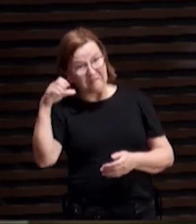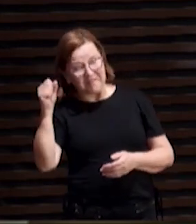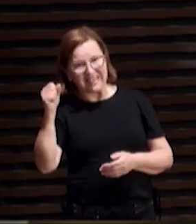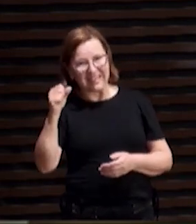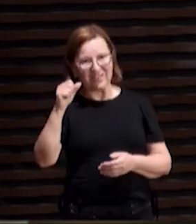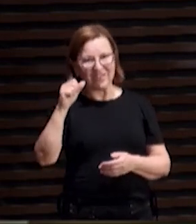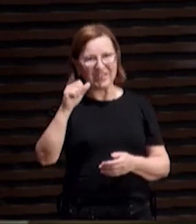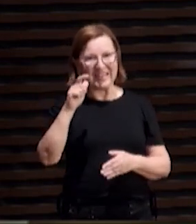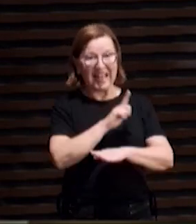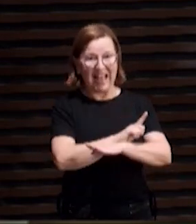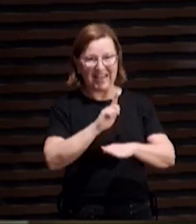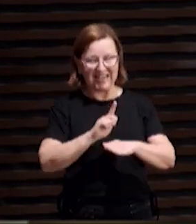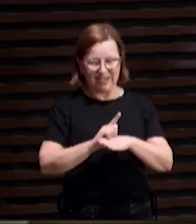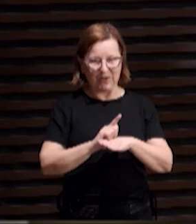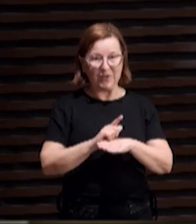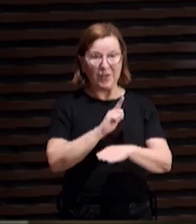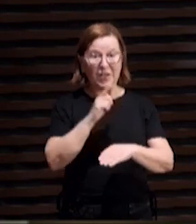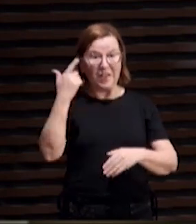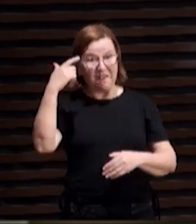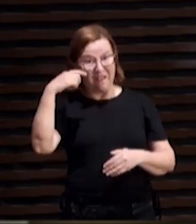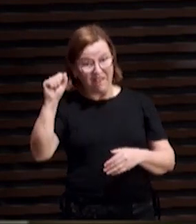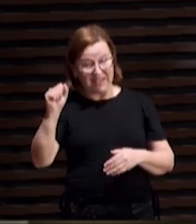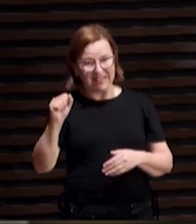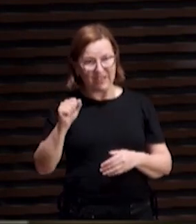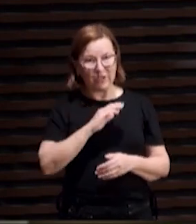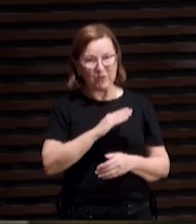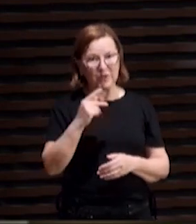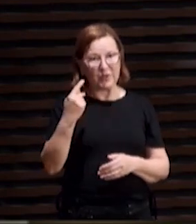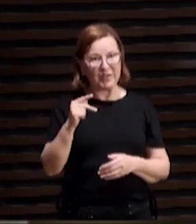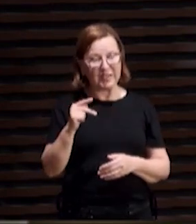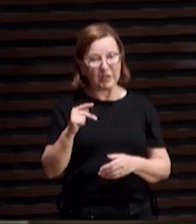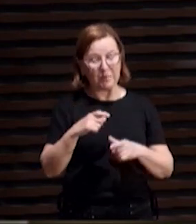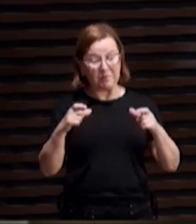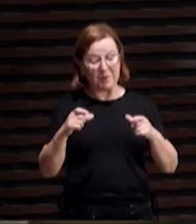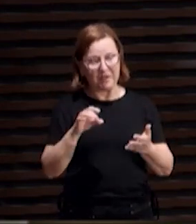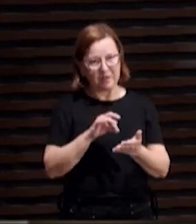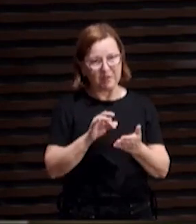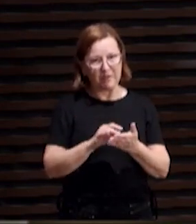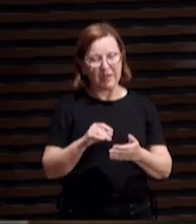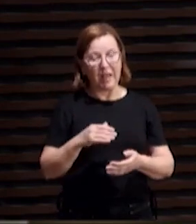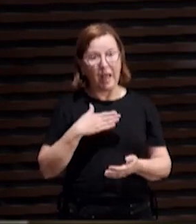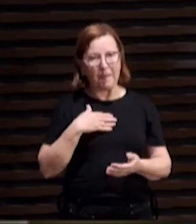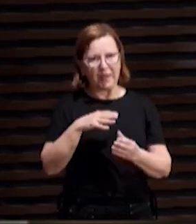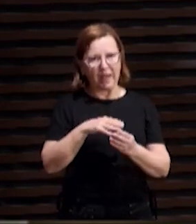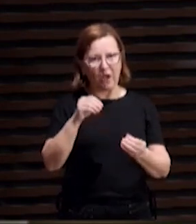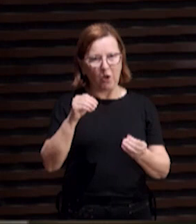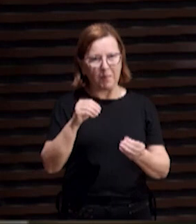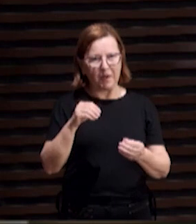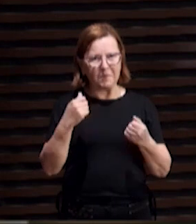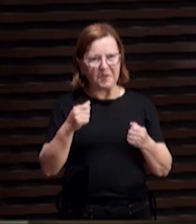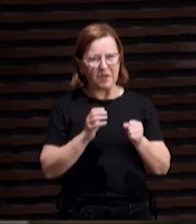no próprio coração do teu maior inimigo. Mesmo a minha alma deveria ocultar a vitória de Cristo